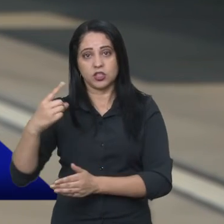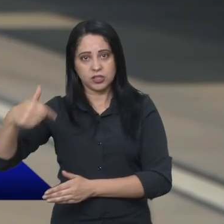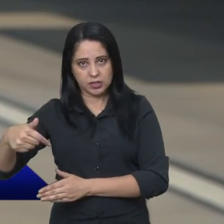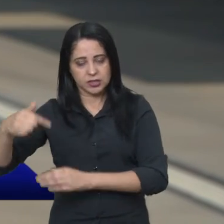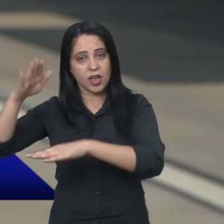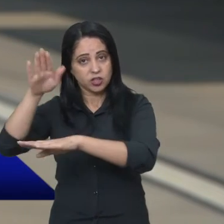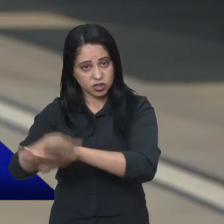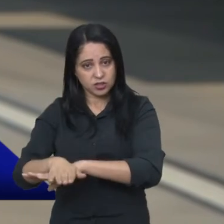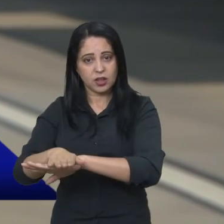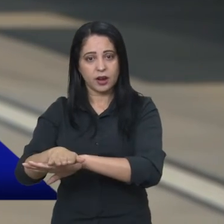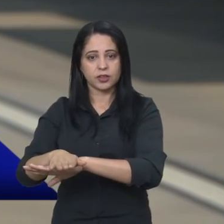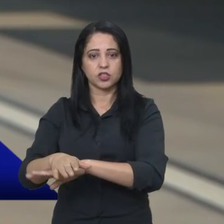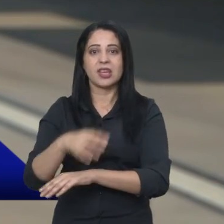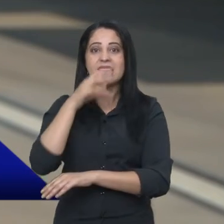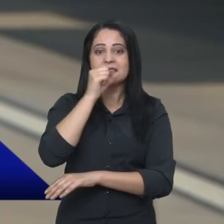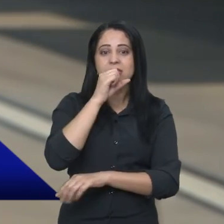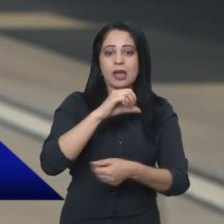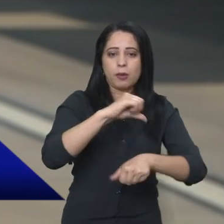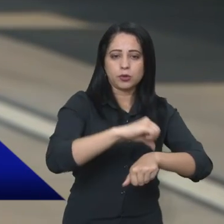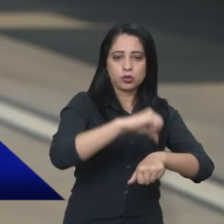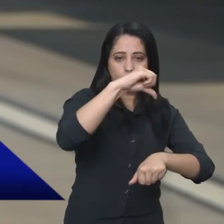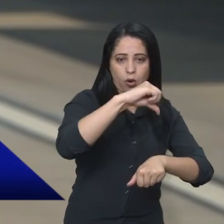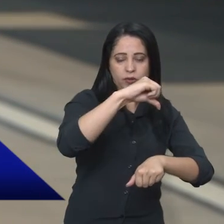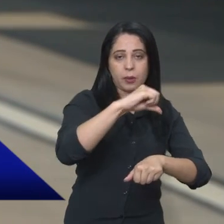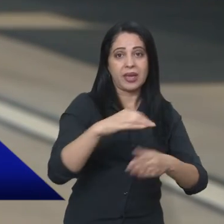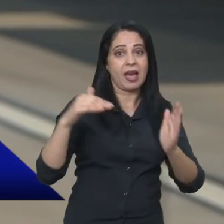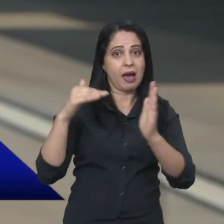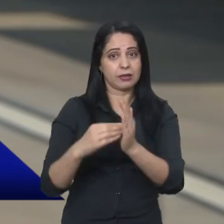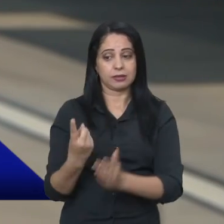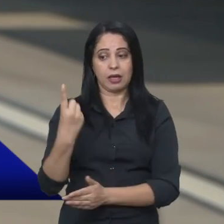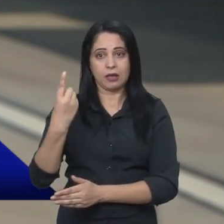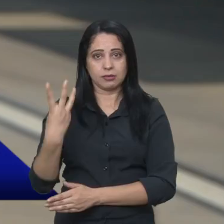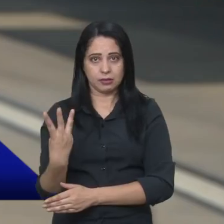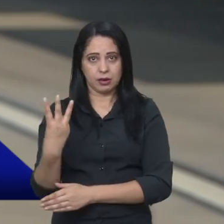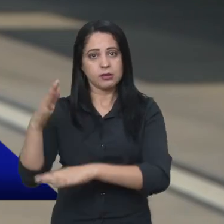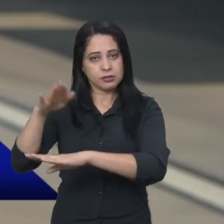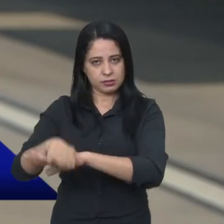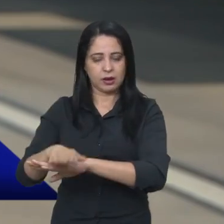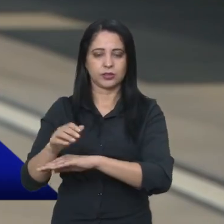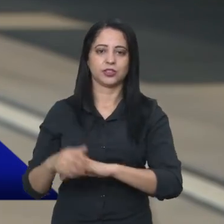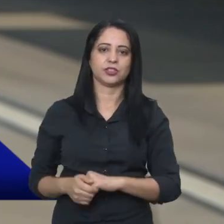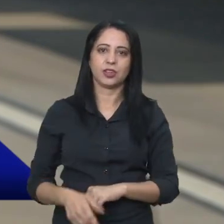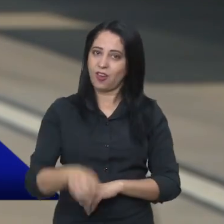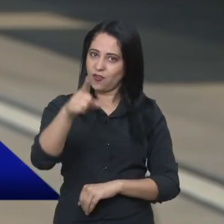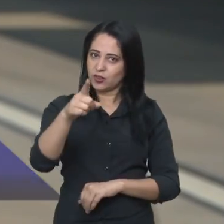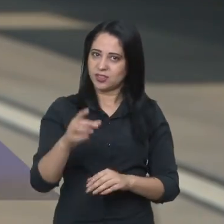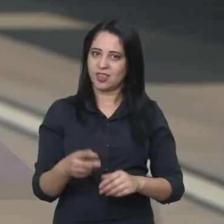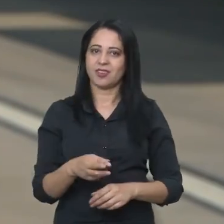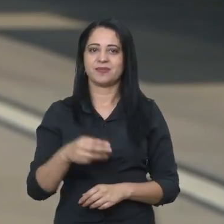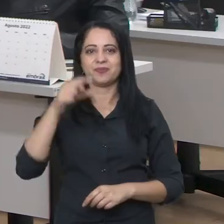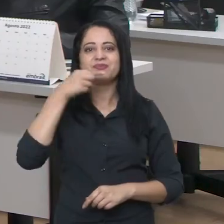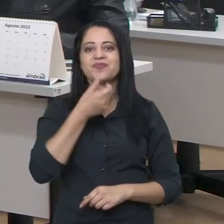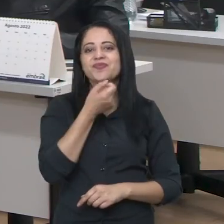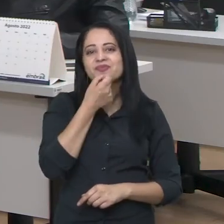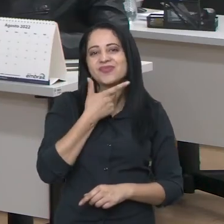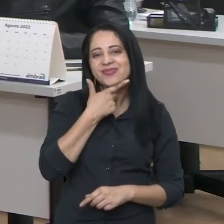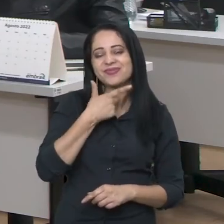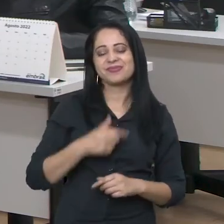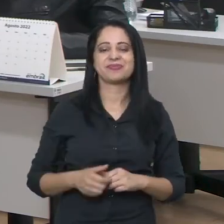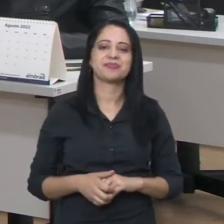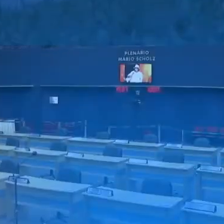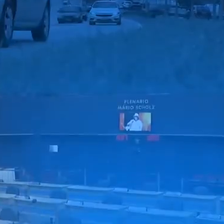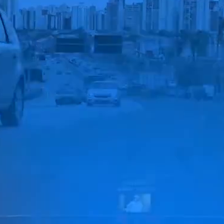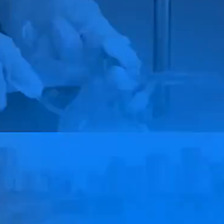às 17 horas e aos sábados ele funciona das 9 horas da manhã às 13 da tarde é com você guerra Muito